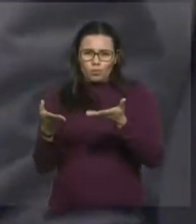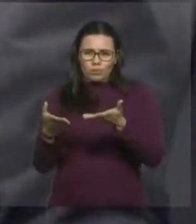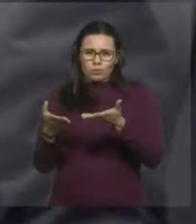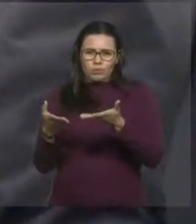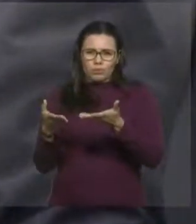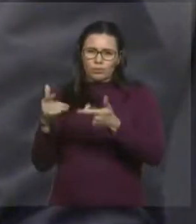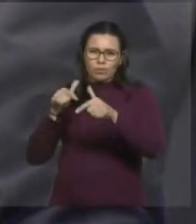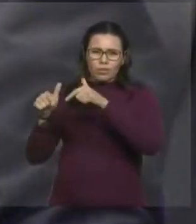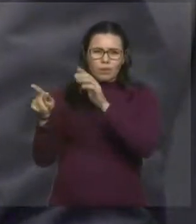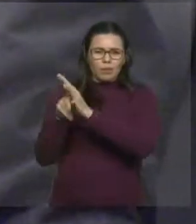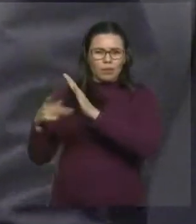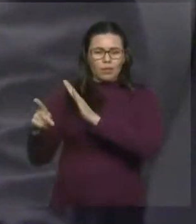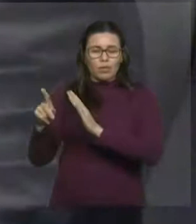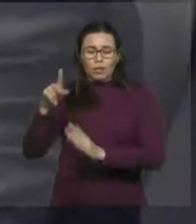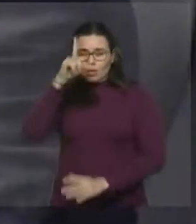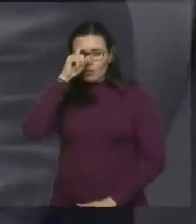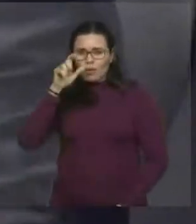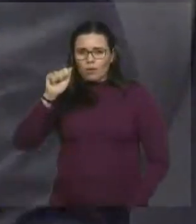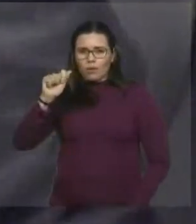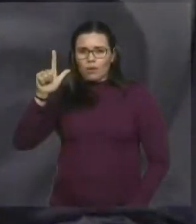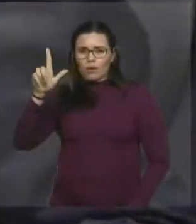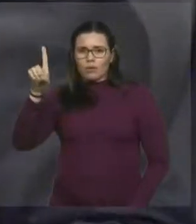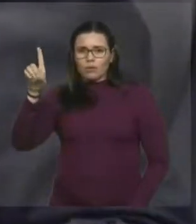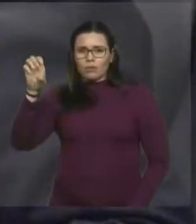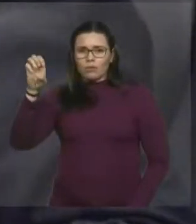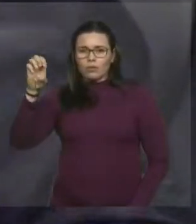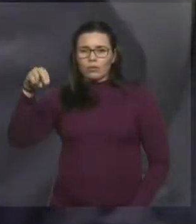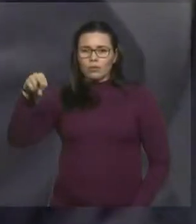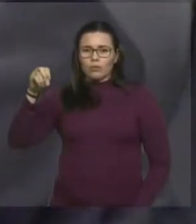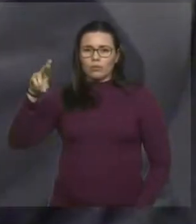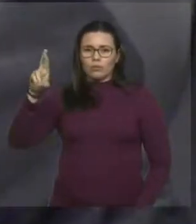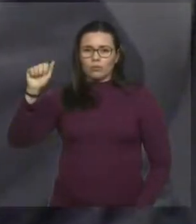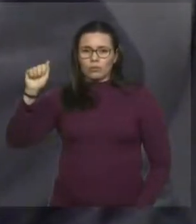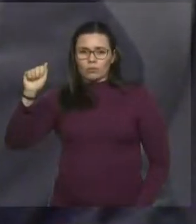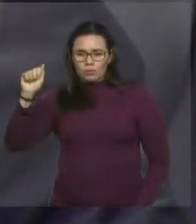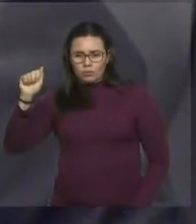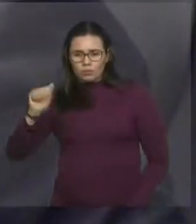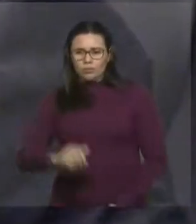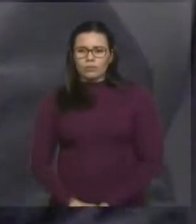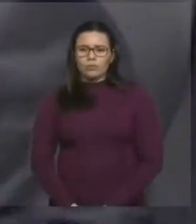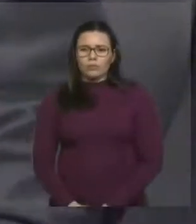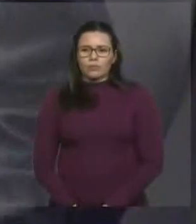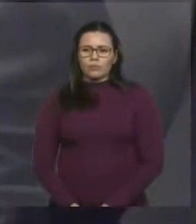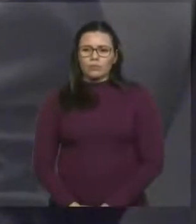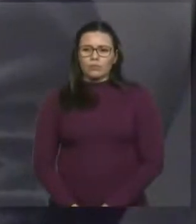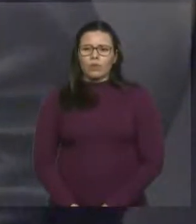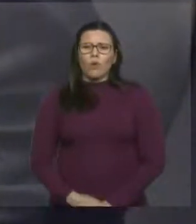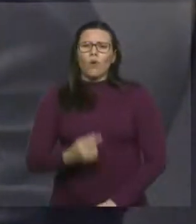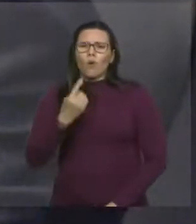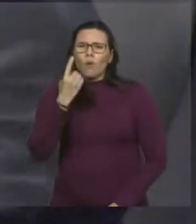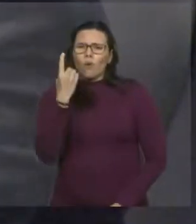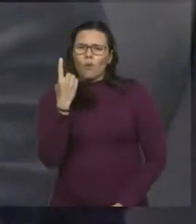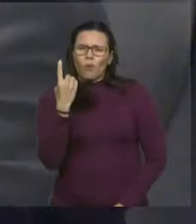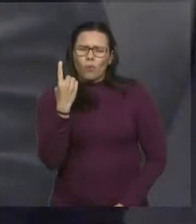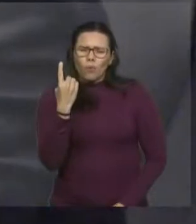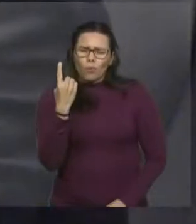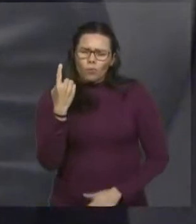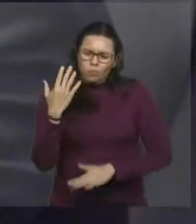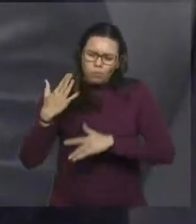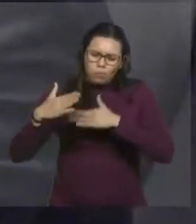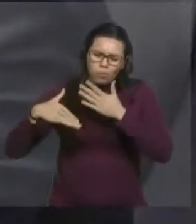as demandas, 11 meses não seriam suficientes para atender o que já tem